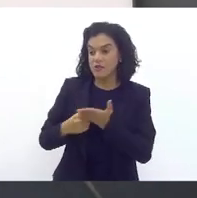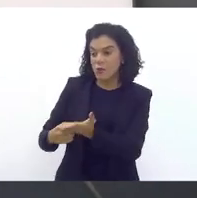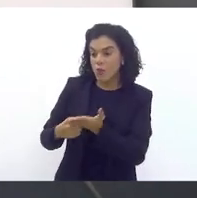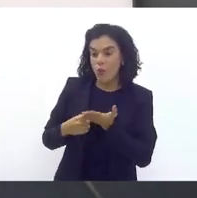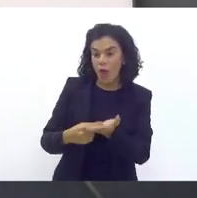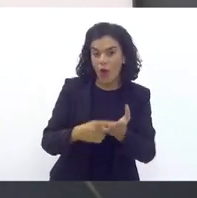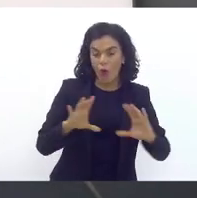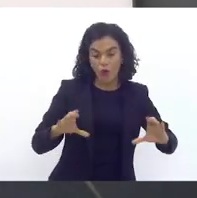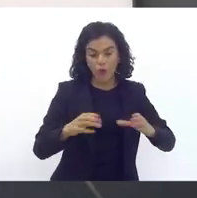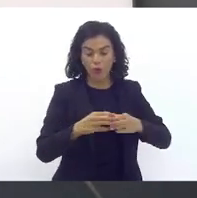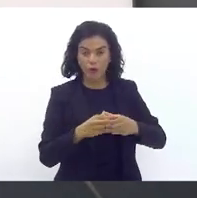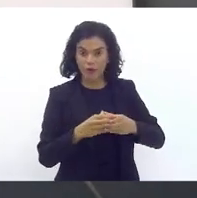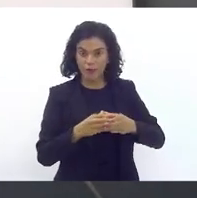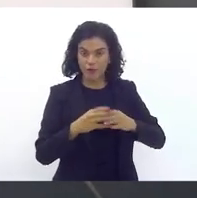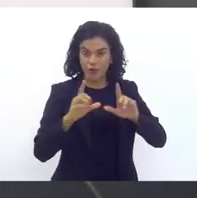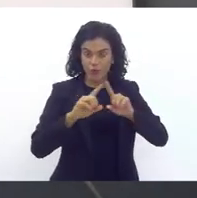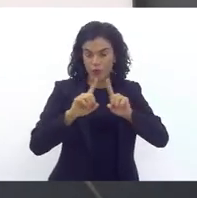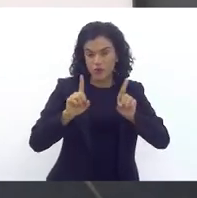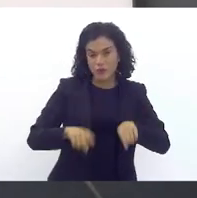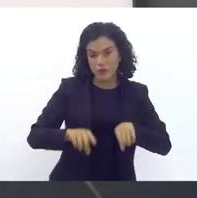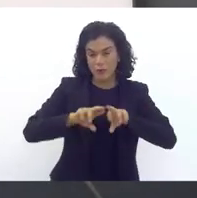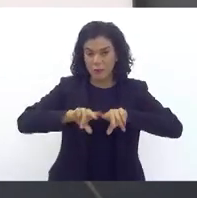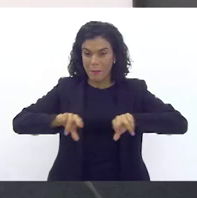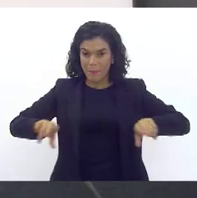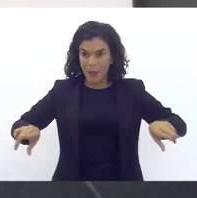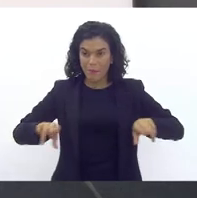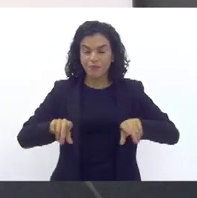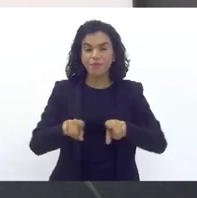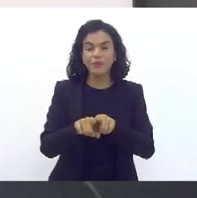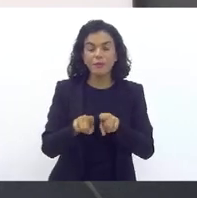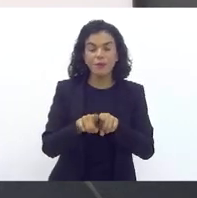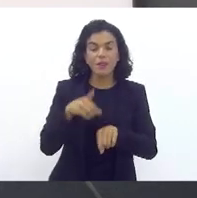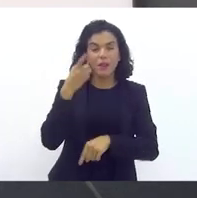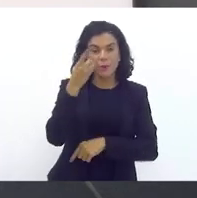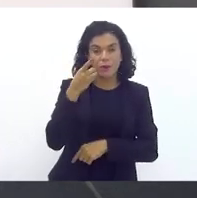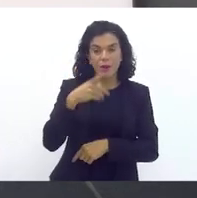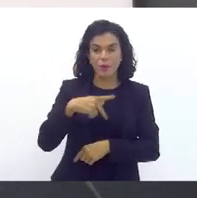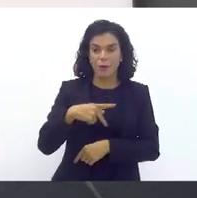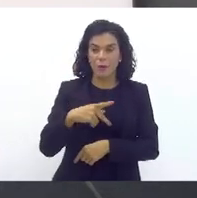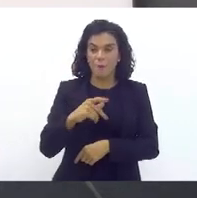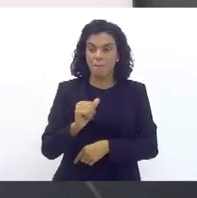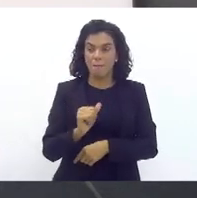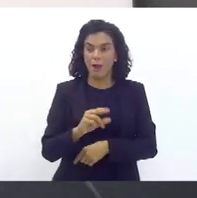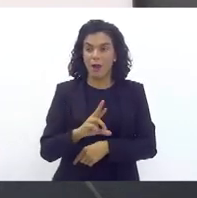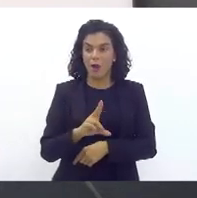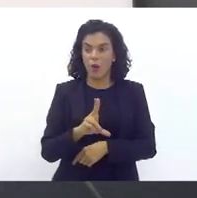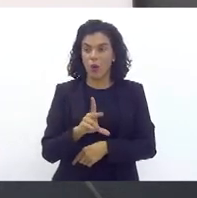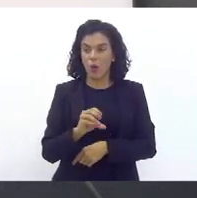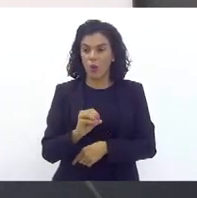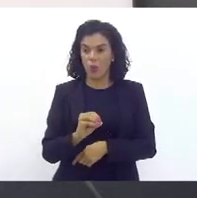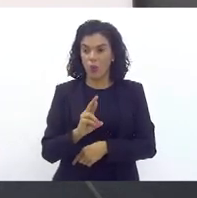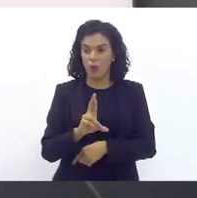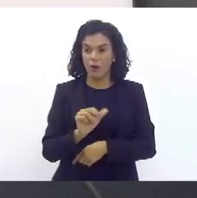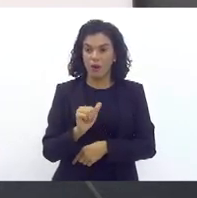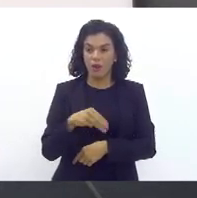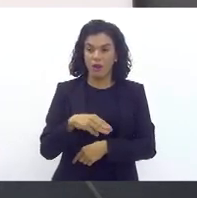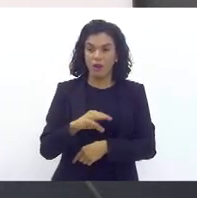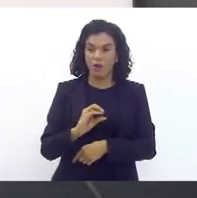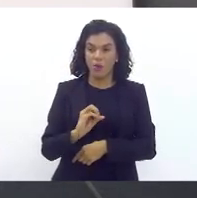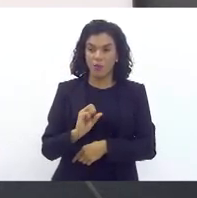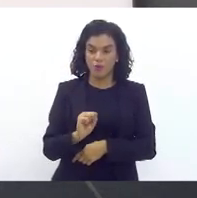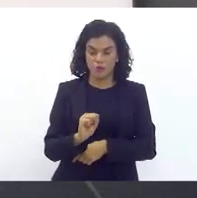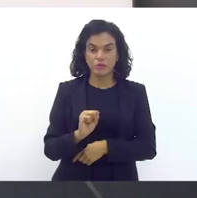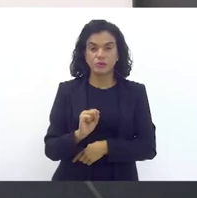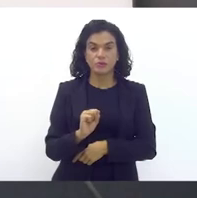de 2015. O deputado Paulo Ramos nos levou para falar com o procurador-geral de justiça, doutor Marfan